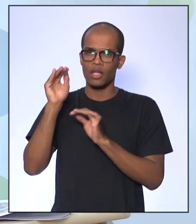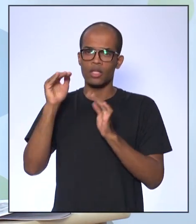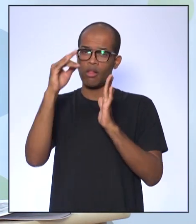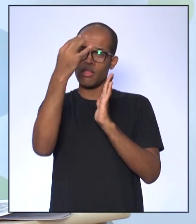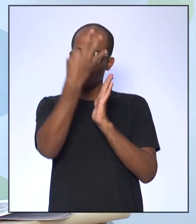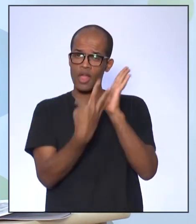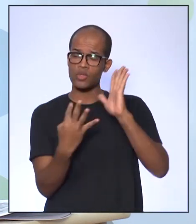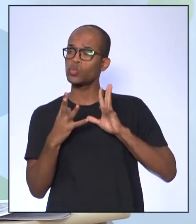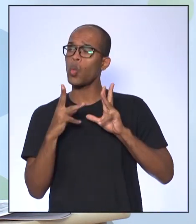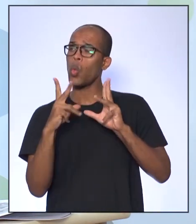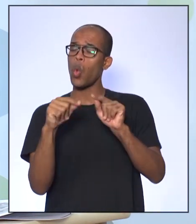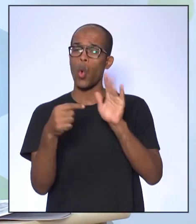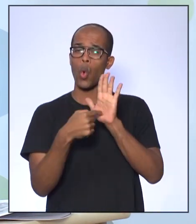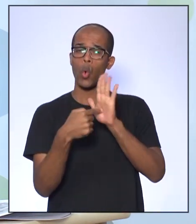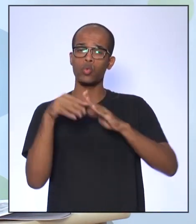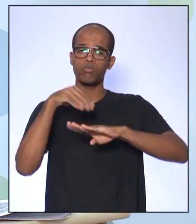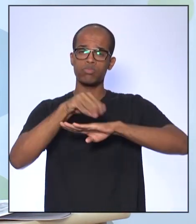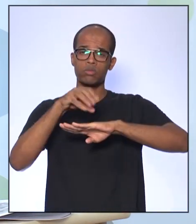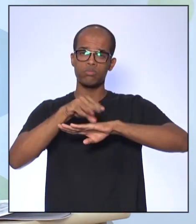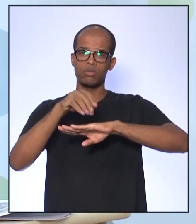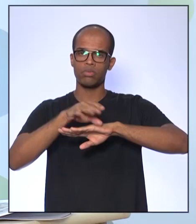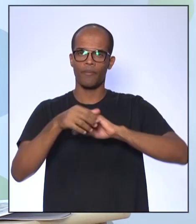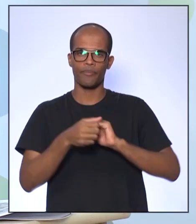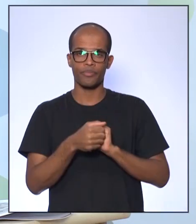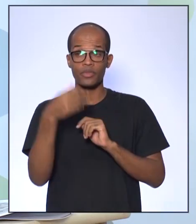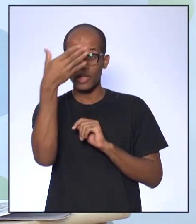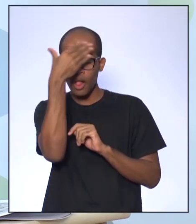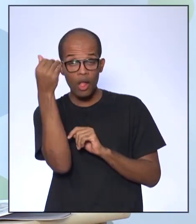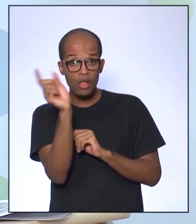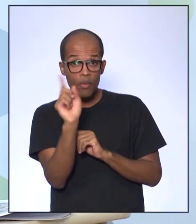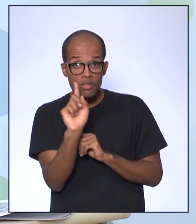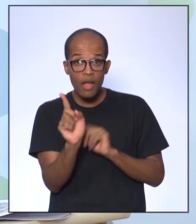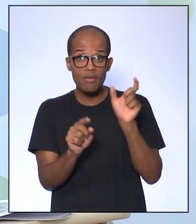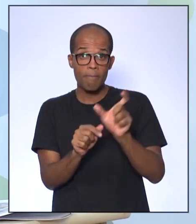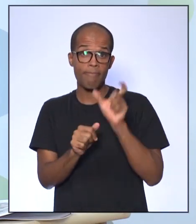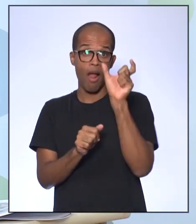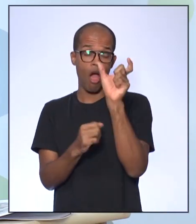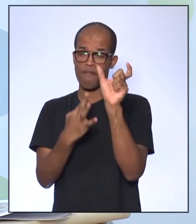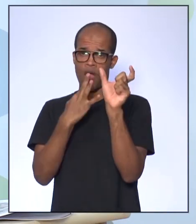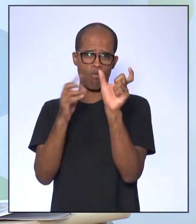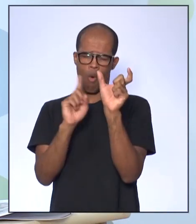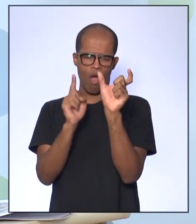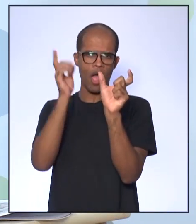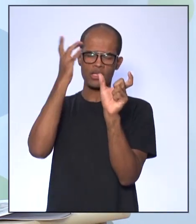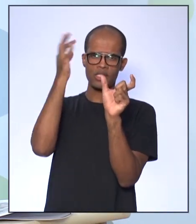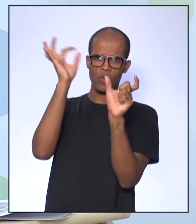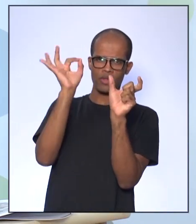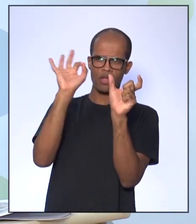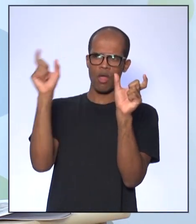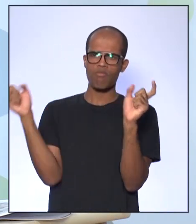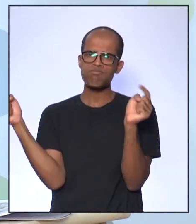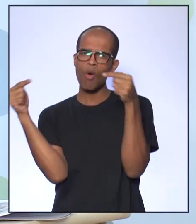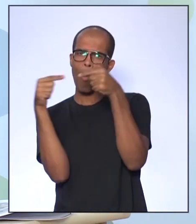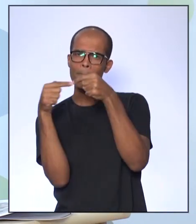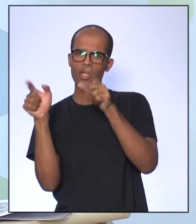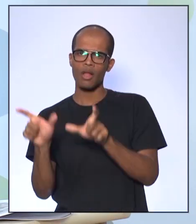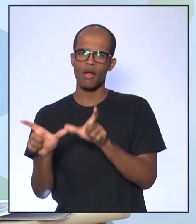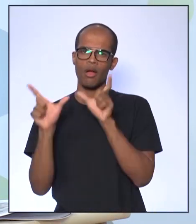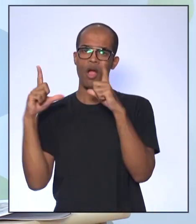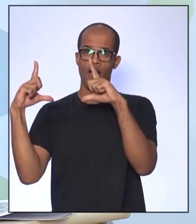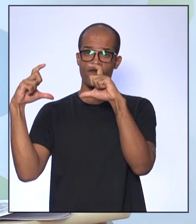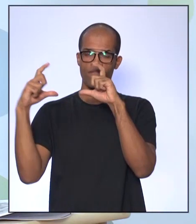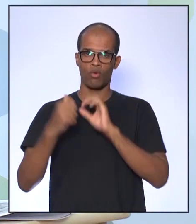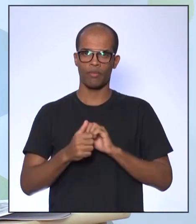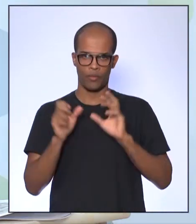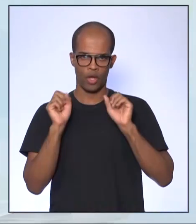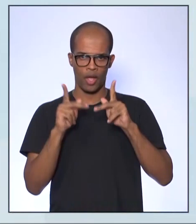te informando, né? Então, não esqueça, procure palavras que você não entendeu, relacione com as imagens, tá? Vamos